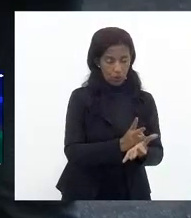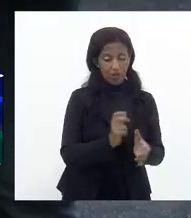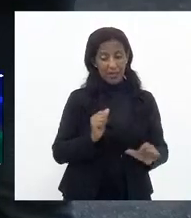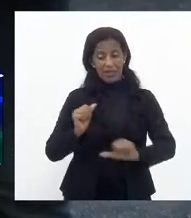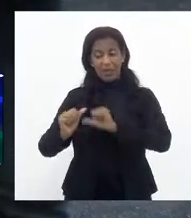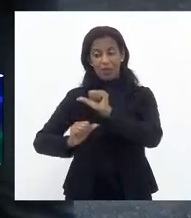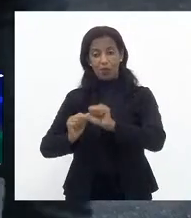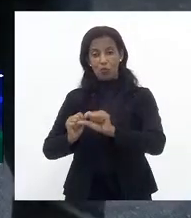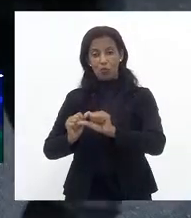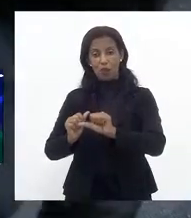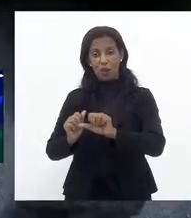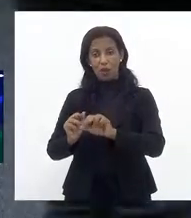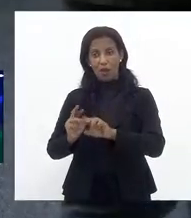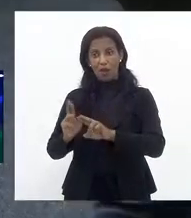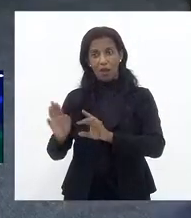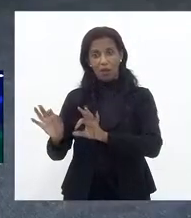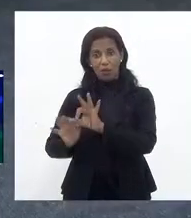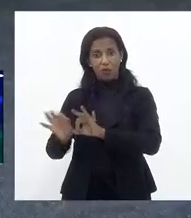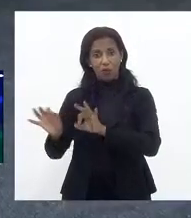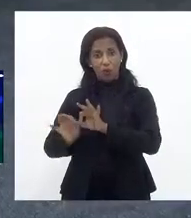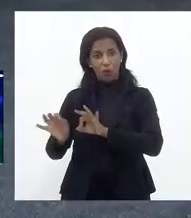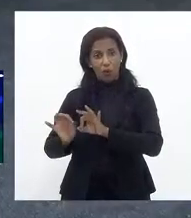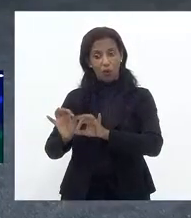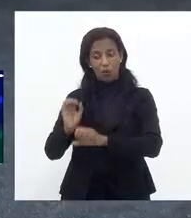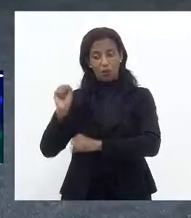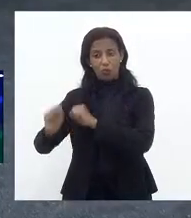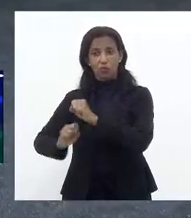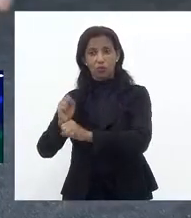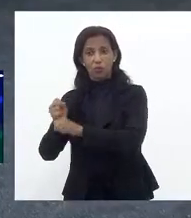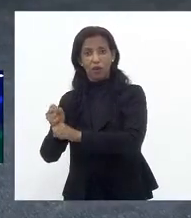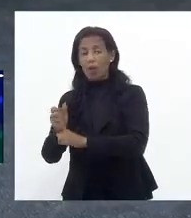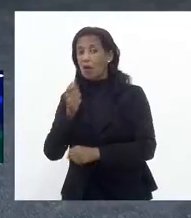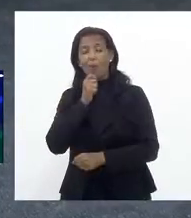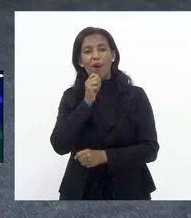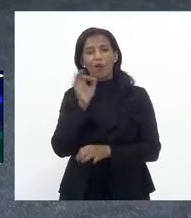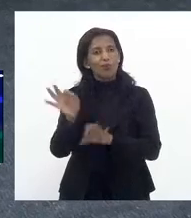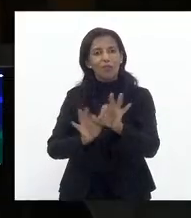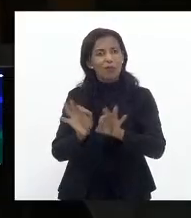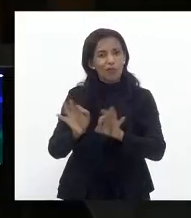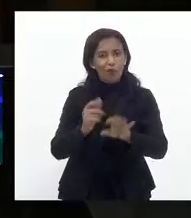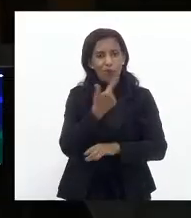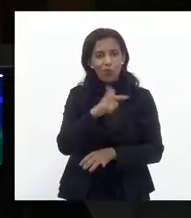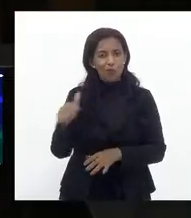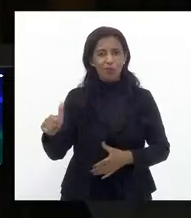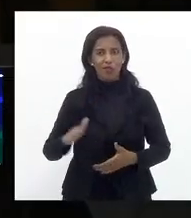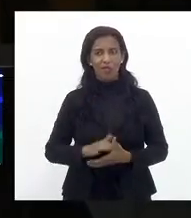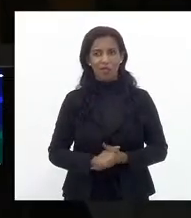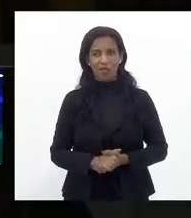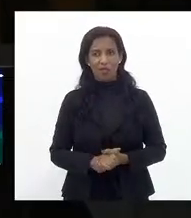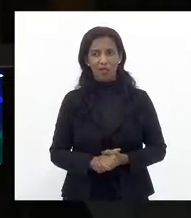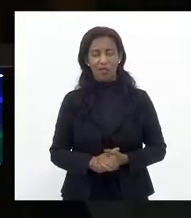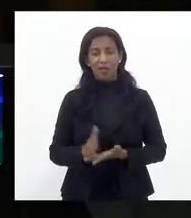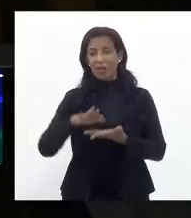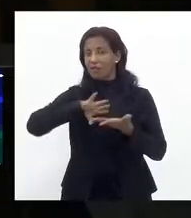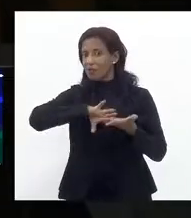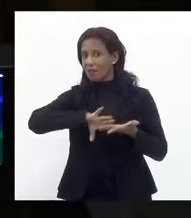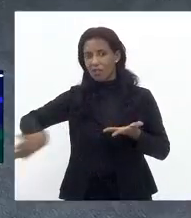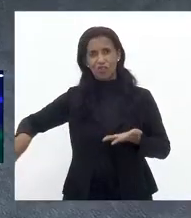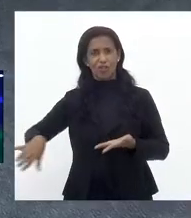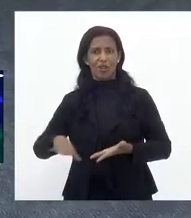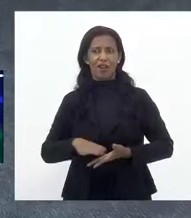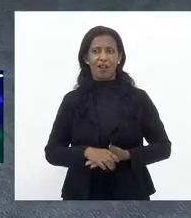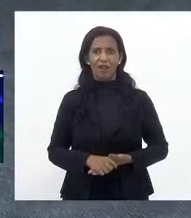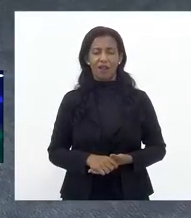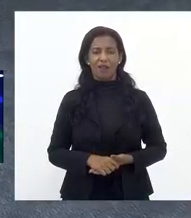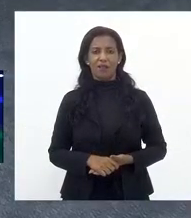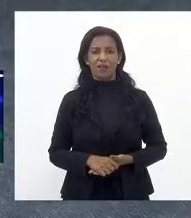mudar a fórmula de calcular o que tem agora. É isso, é manter... Mas não tem que ter essa fórmula. Obrigado. Ela tem que ser expurgada. Isso aí que tem